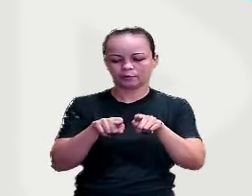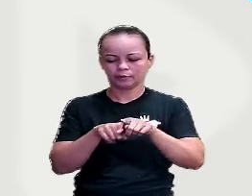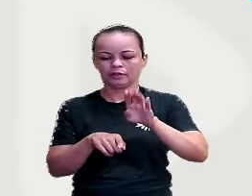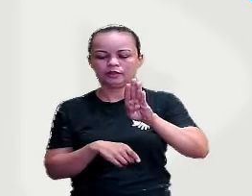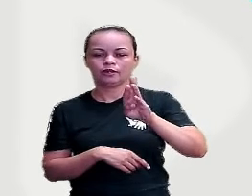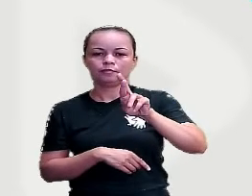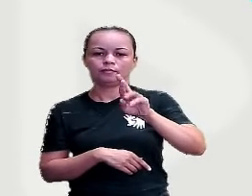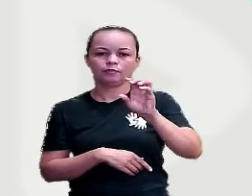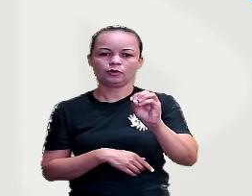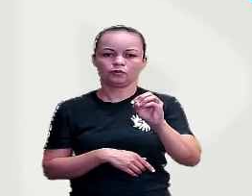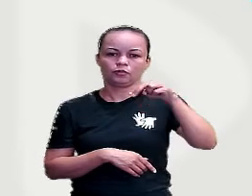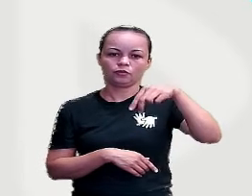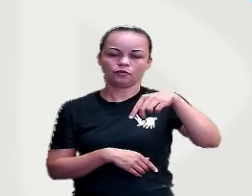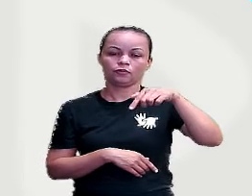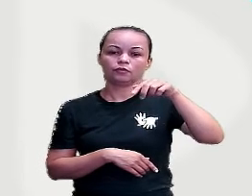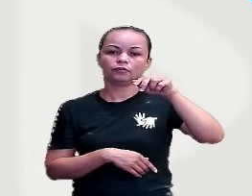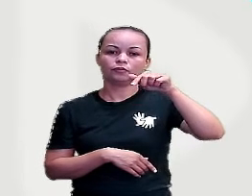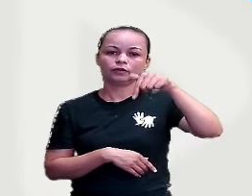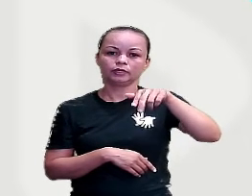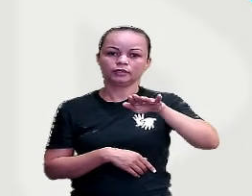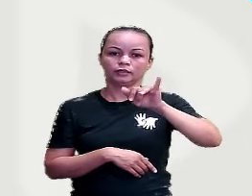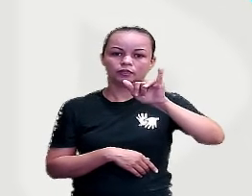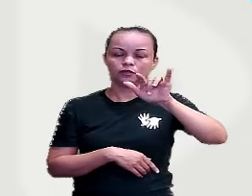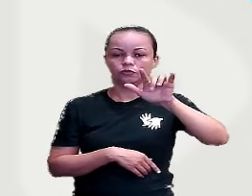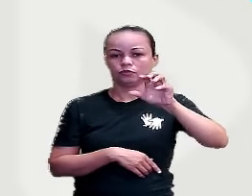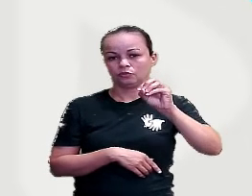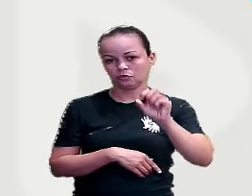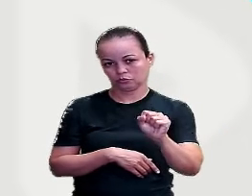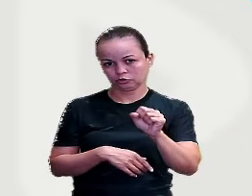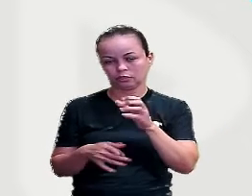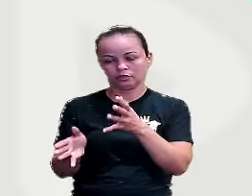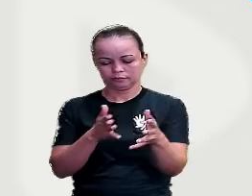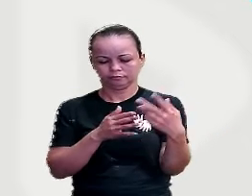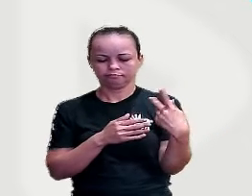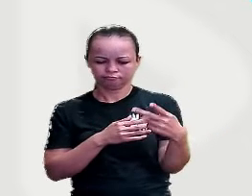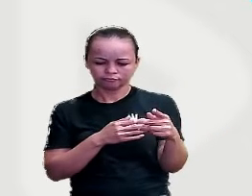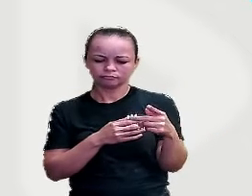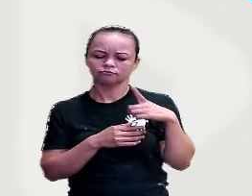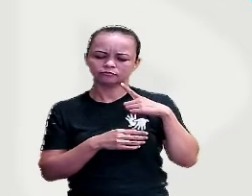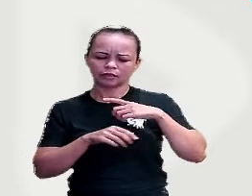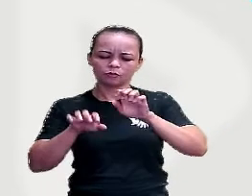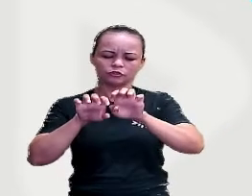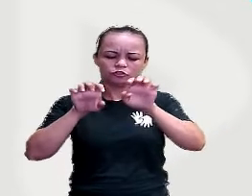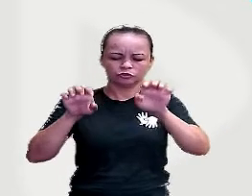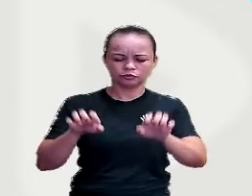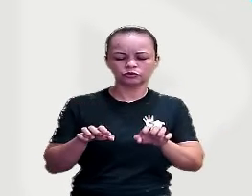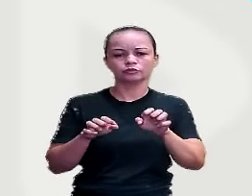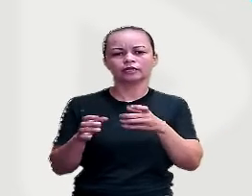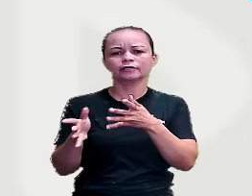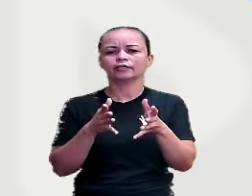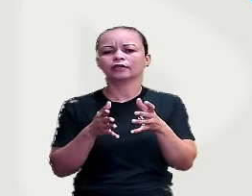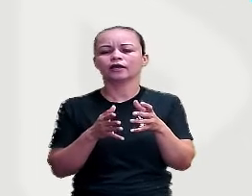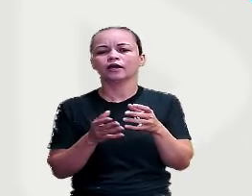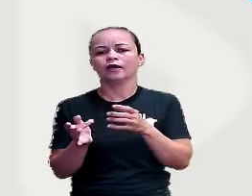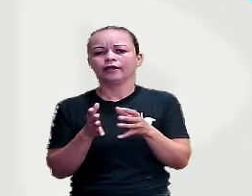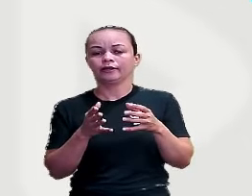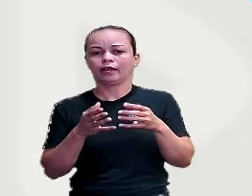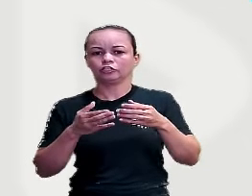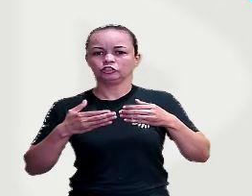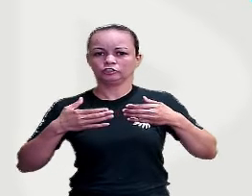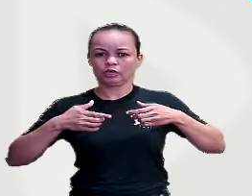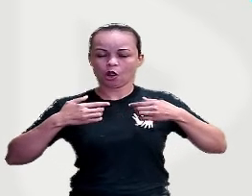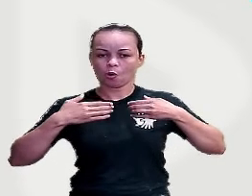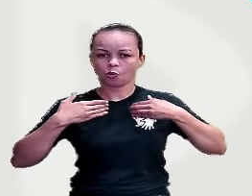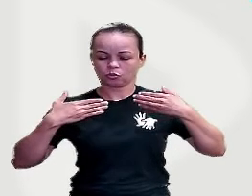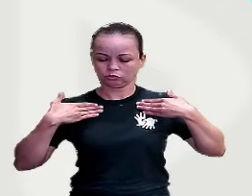uma importante musculatura, Que vai delimitar ali a nossa caixa torácica, tá certo? Que